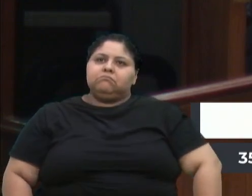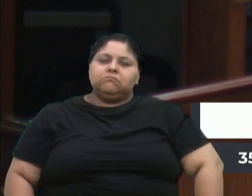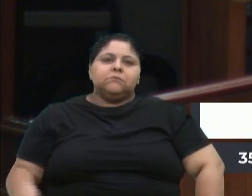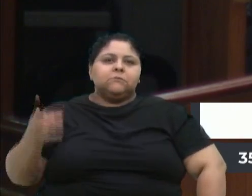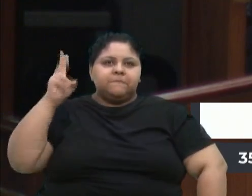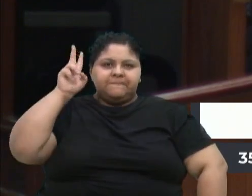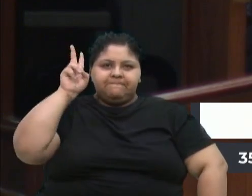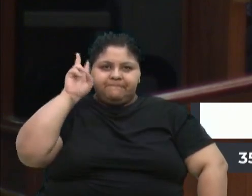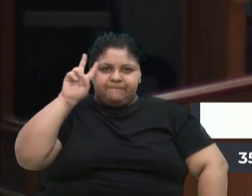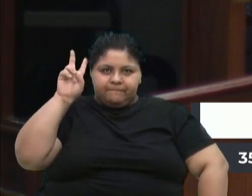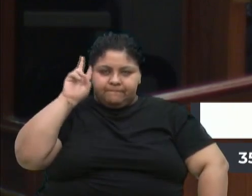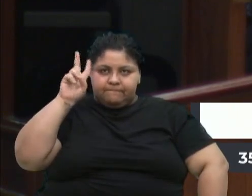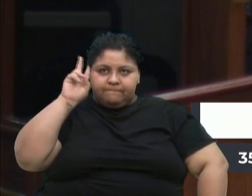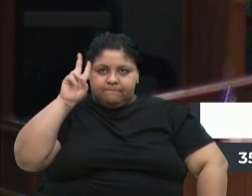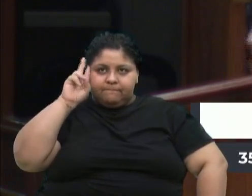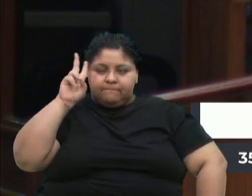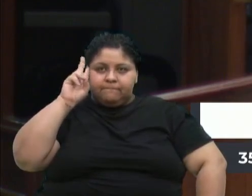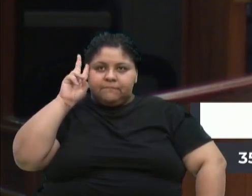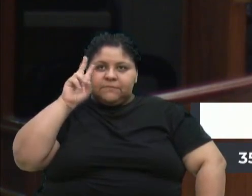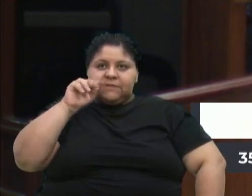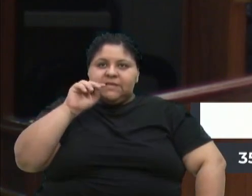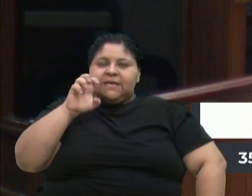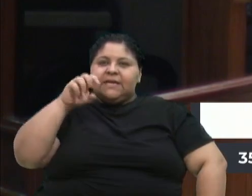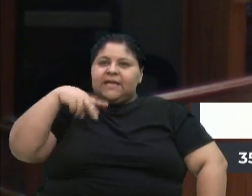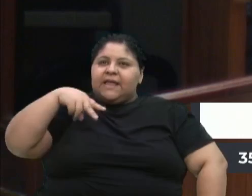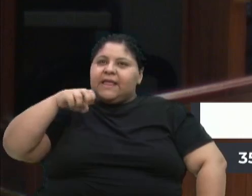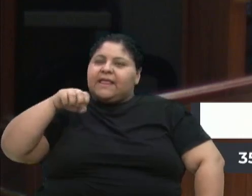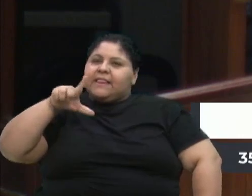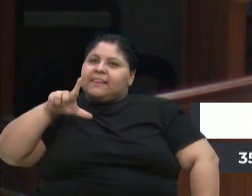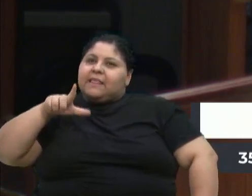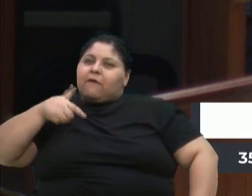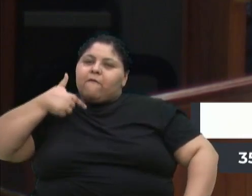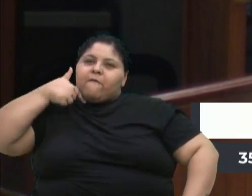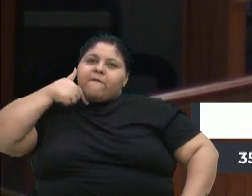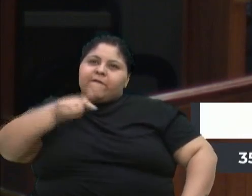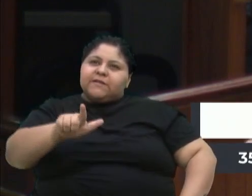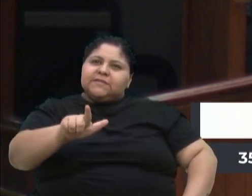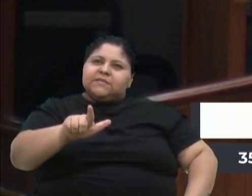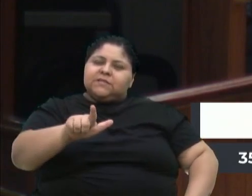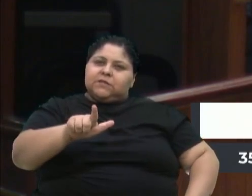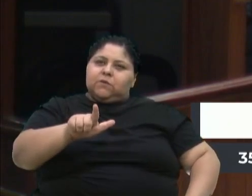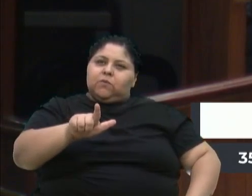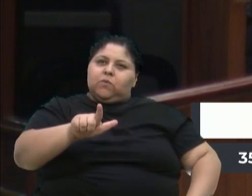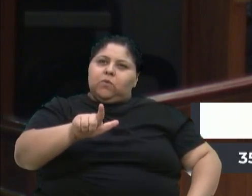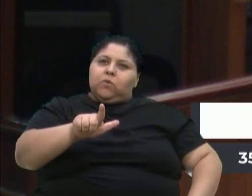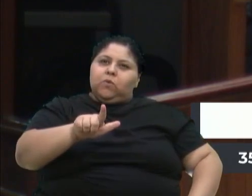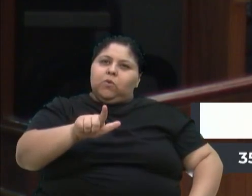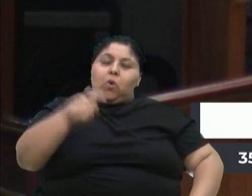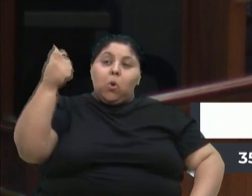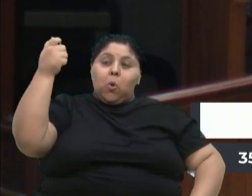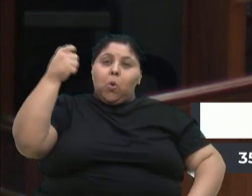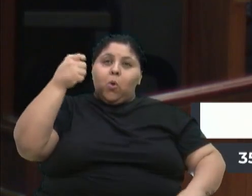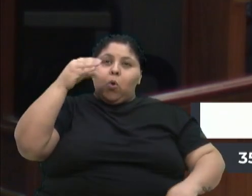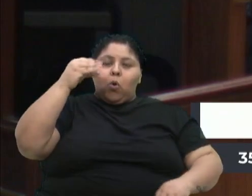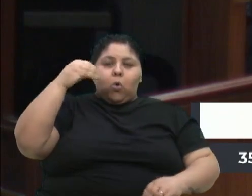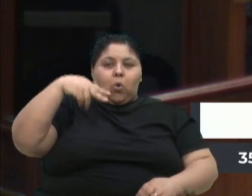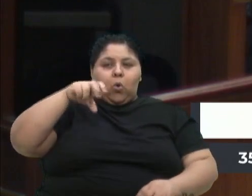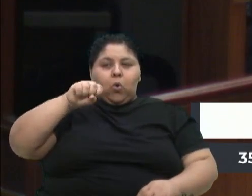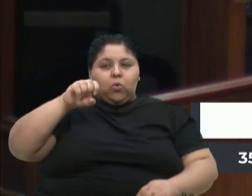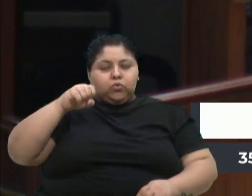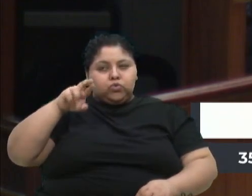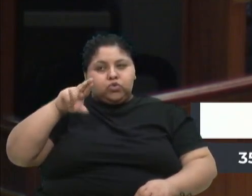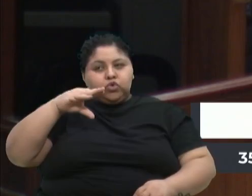lembrar que a Enel venceu o consórcio Luz em Caxias em maio,